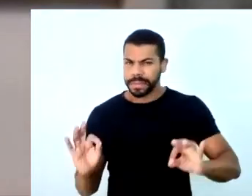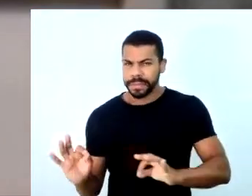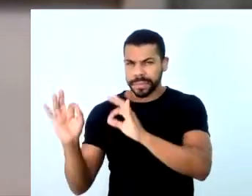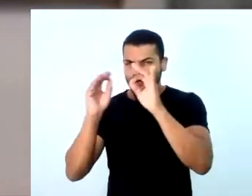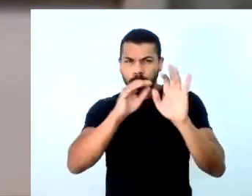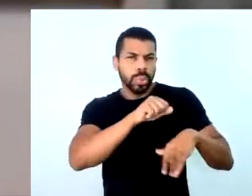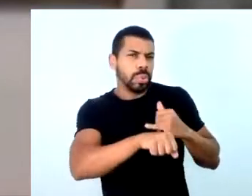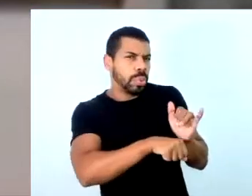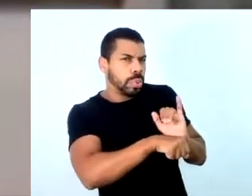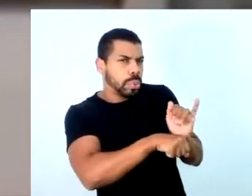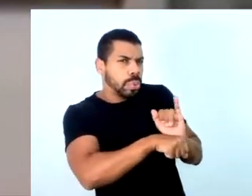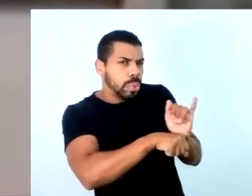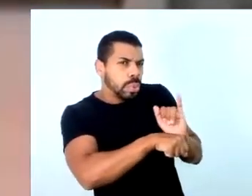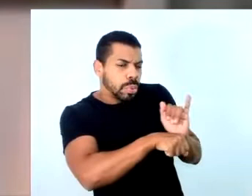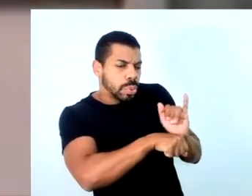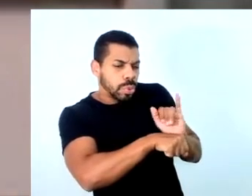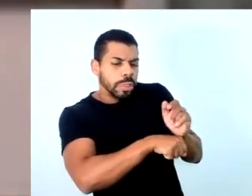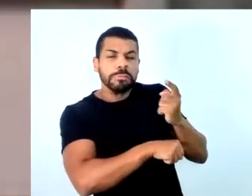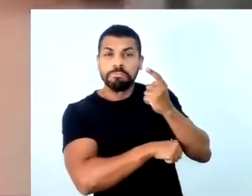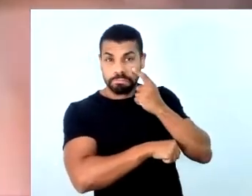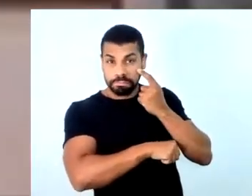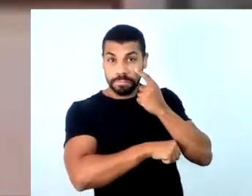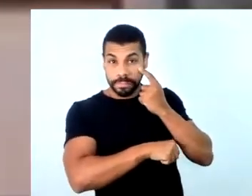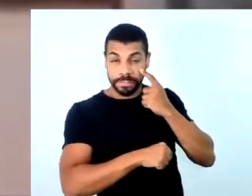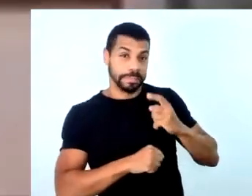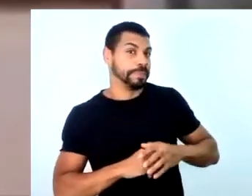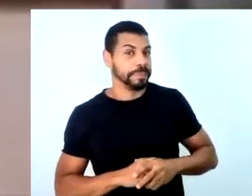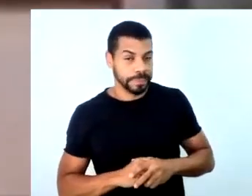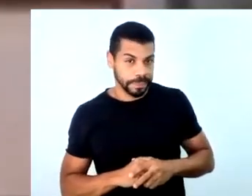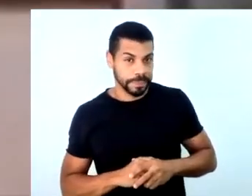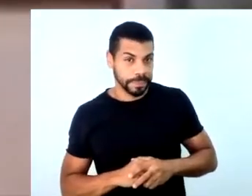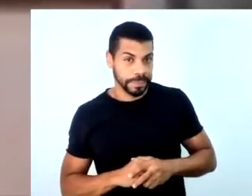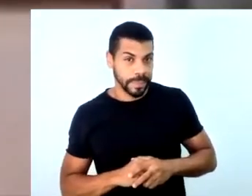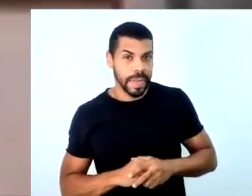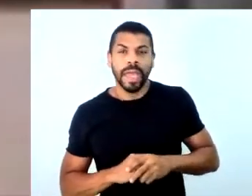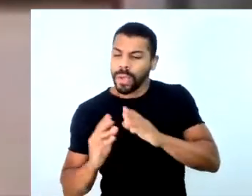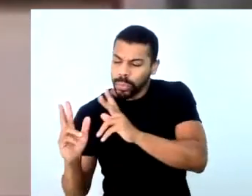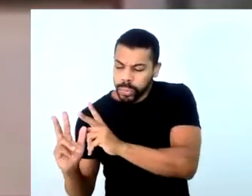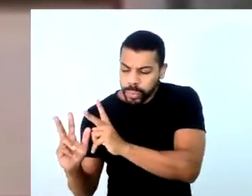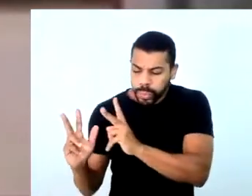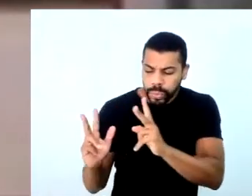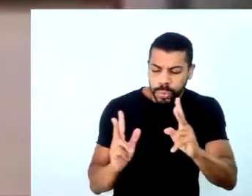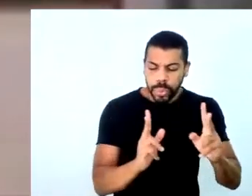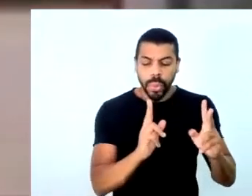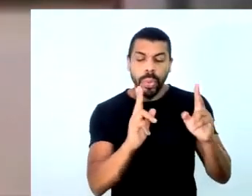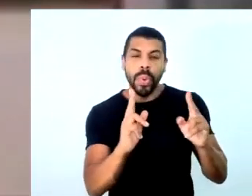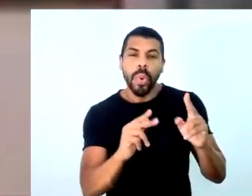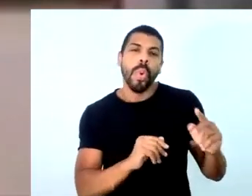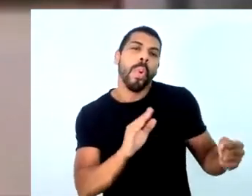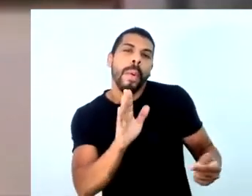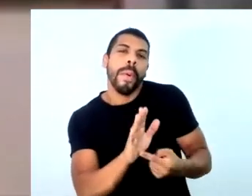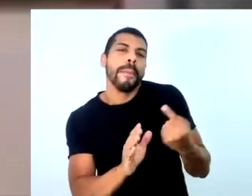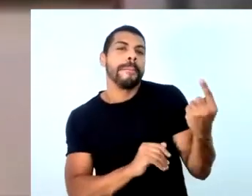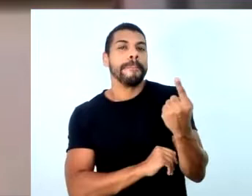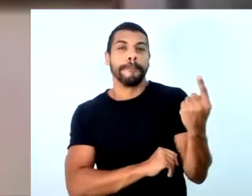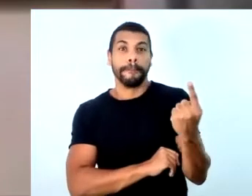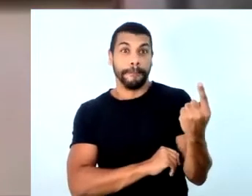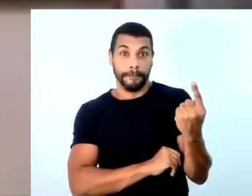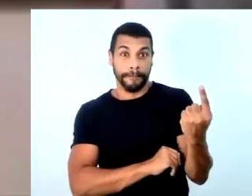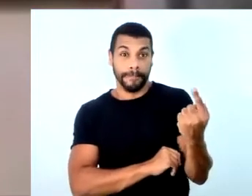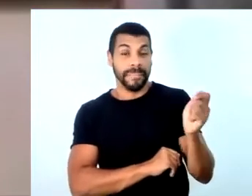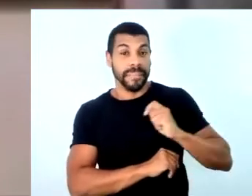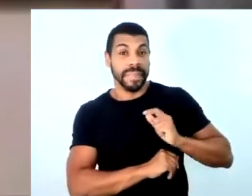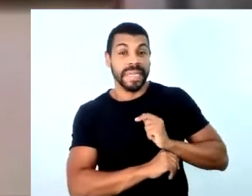se vocês entrarem, acho que no YouTube, nas redes sociais, vocês vão ver um trailer. É o meu